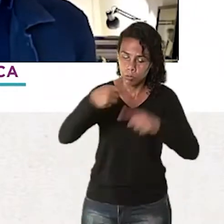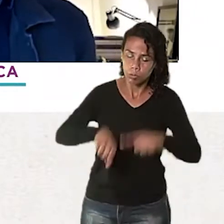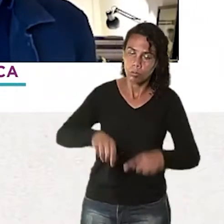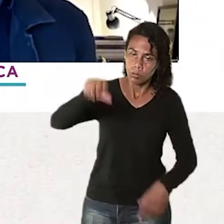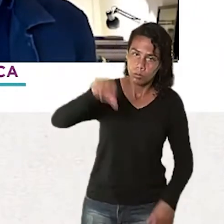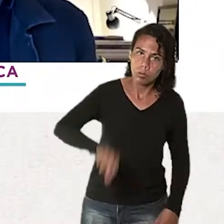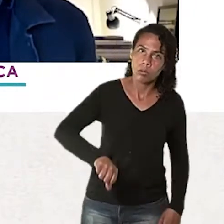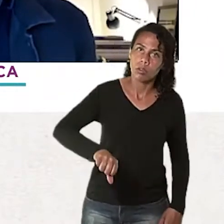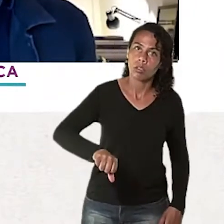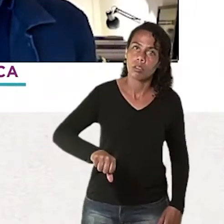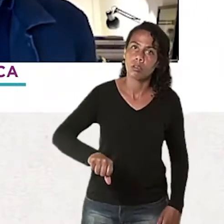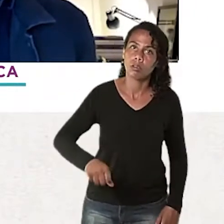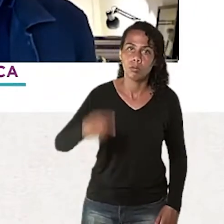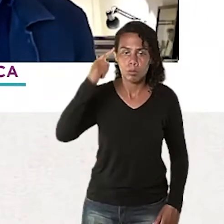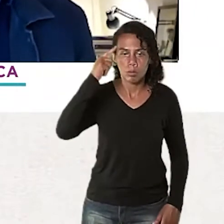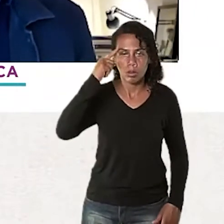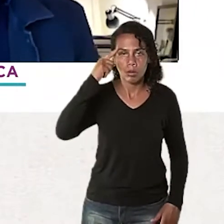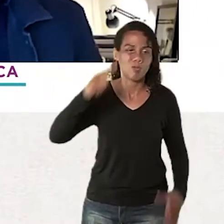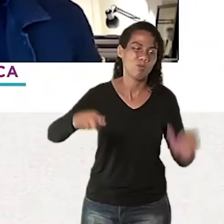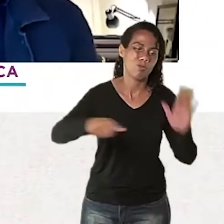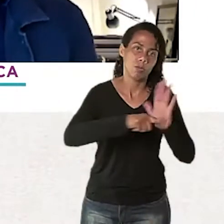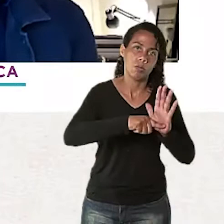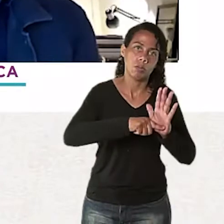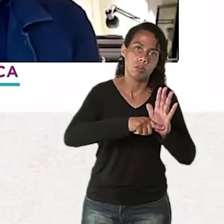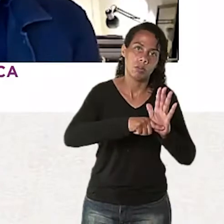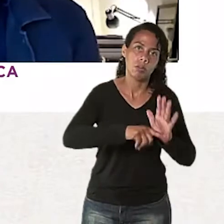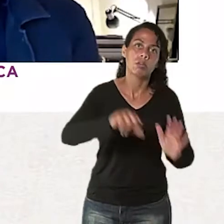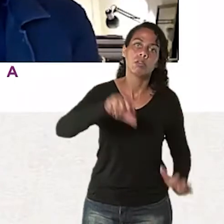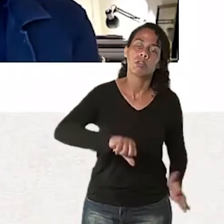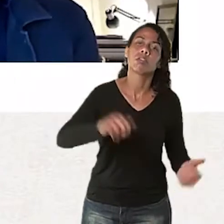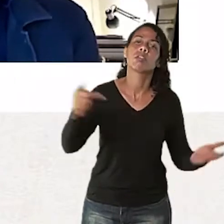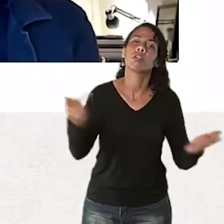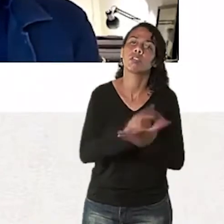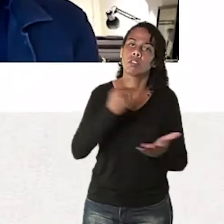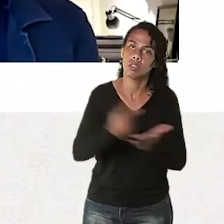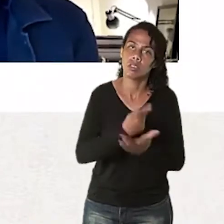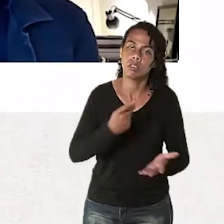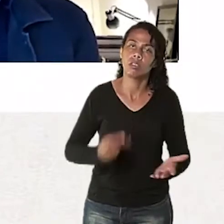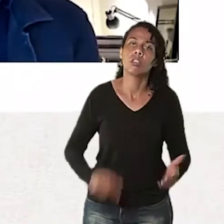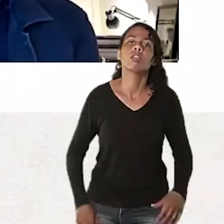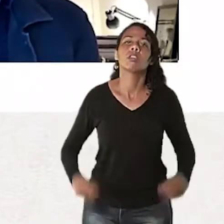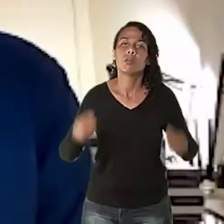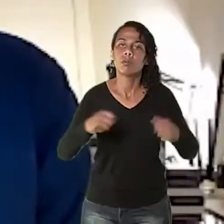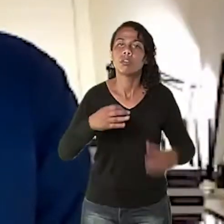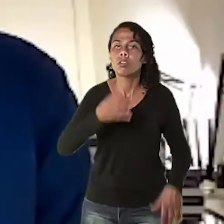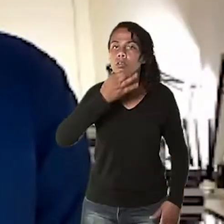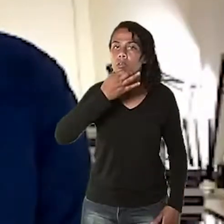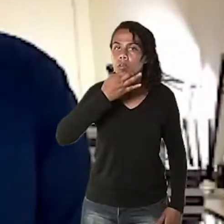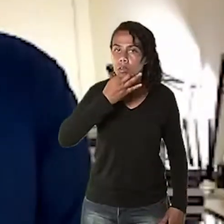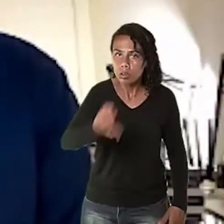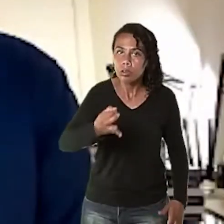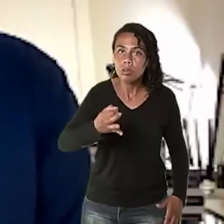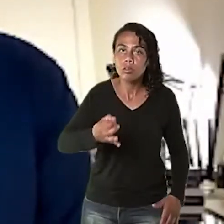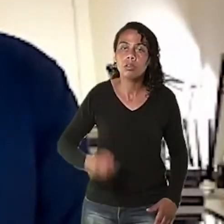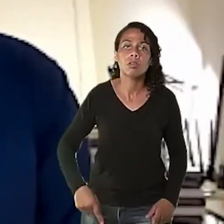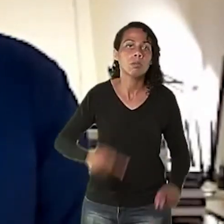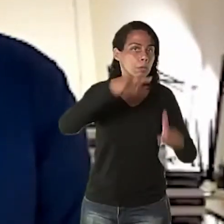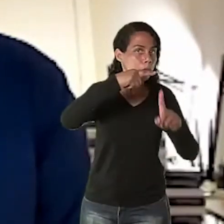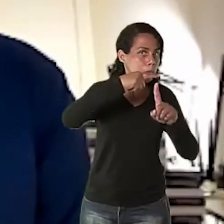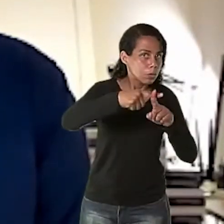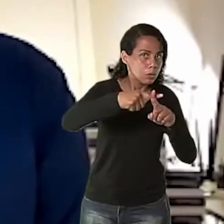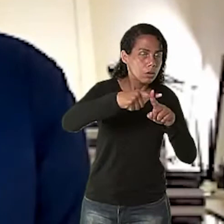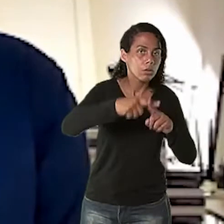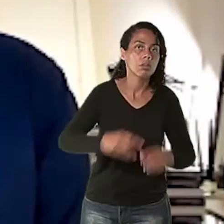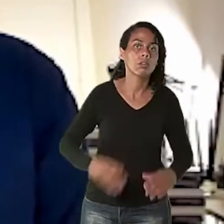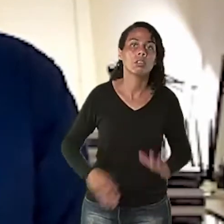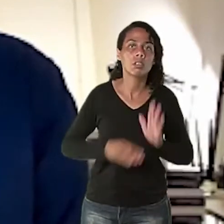não revisita aquilo em nenhum ponto, sabe? Você não aprende nada sobre o que você escreve. Então, muitas vezes eu preferi ler um comentário